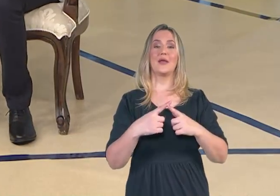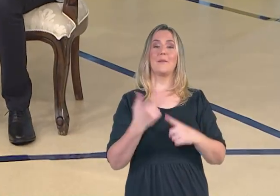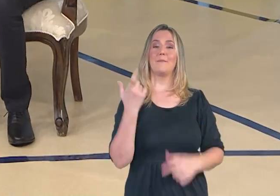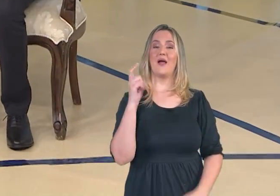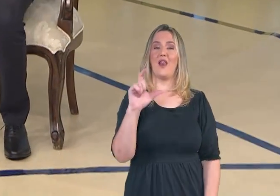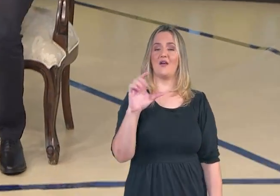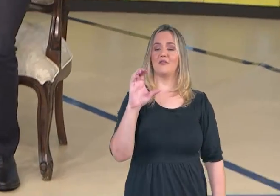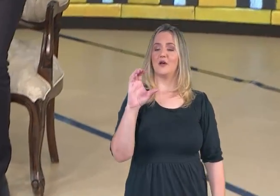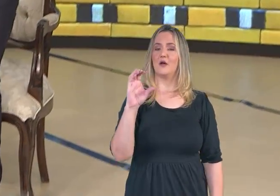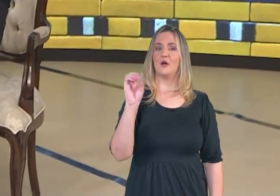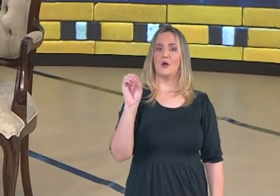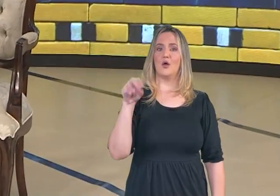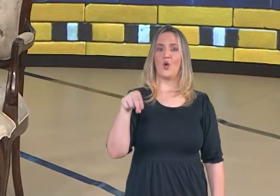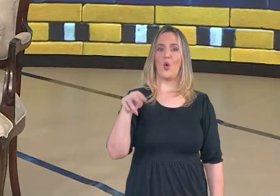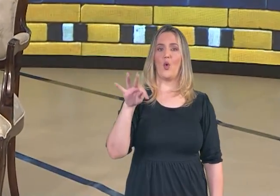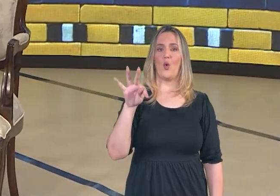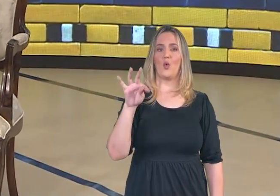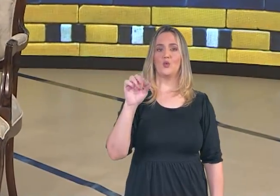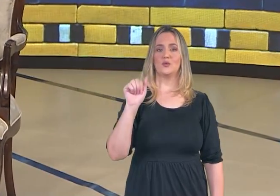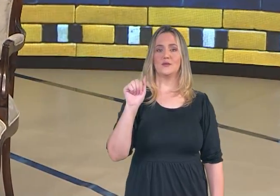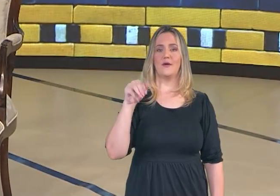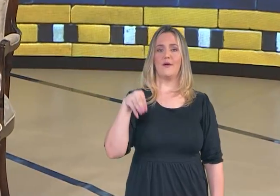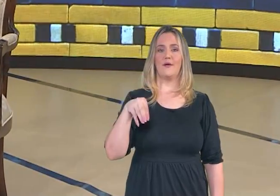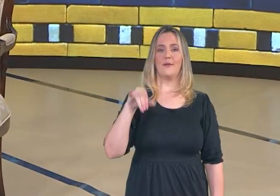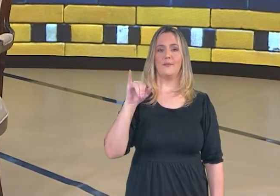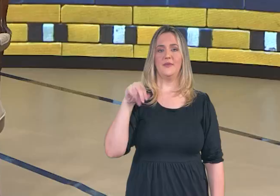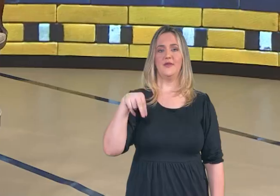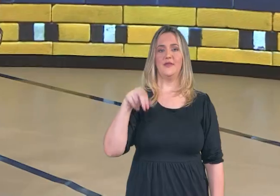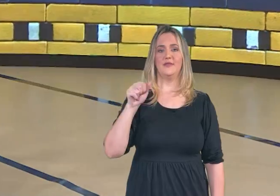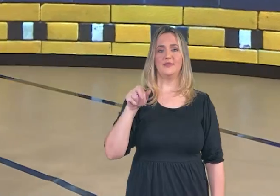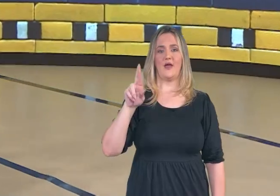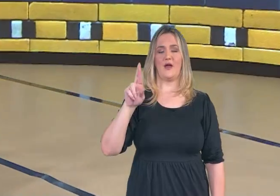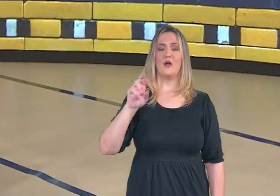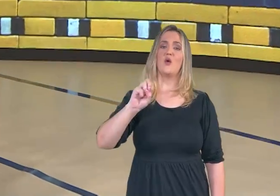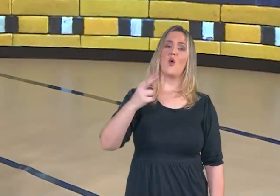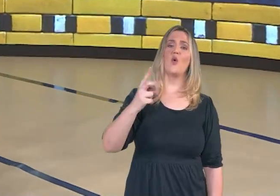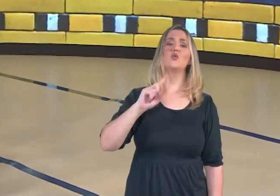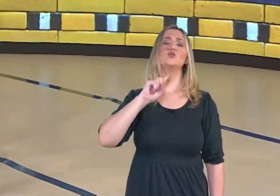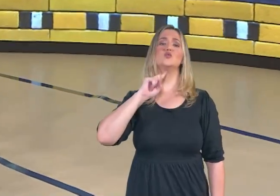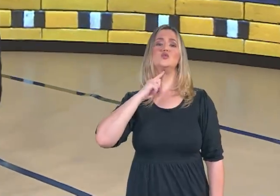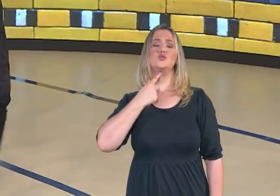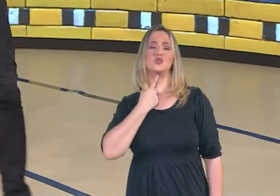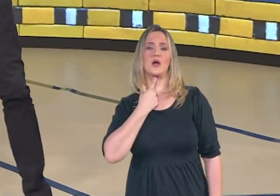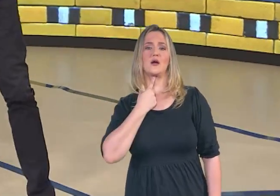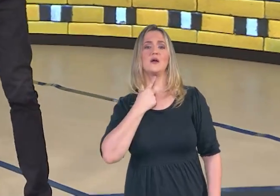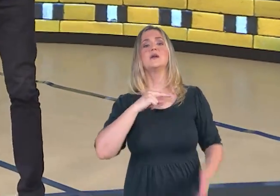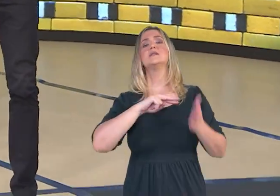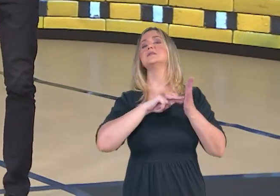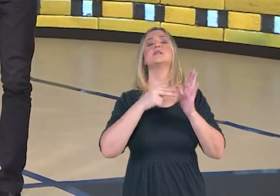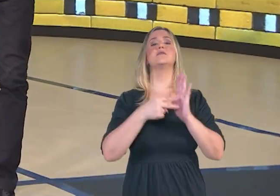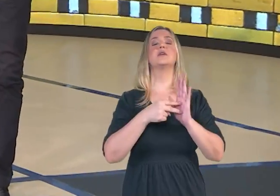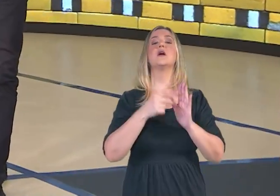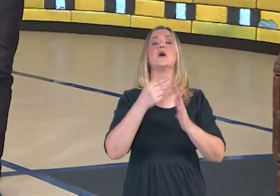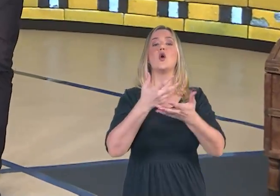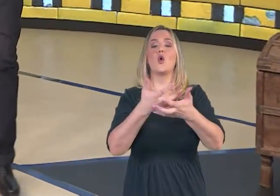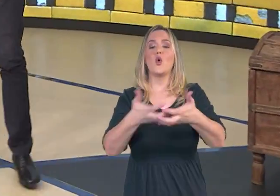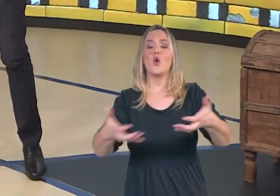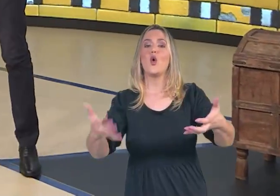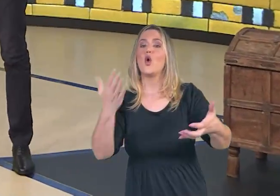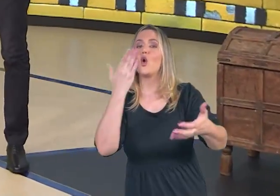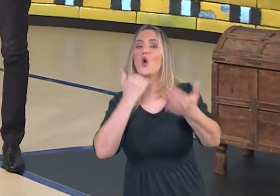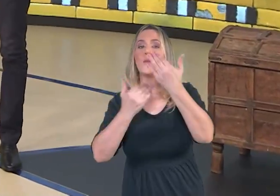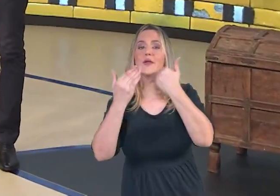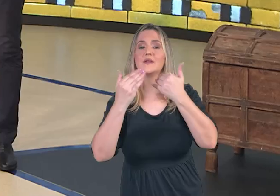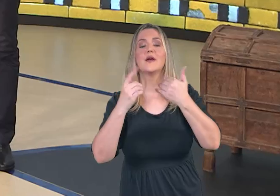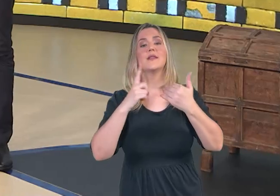verbo contaminar aqui na Bíblia, ele é usado em conexão com a participação em alguma refeição que